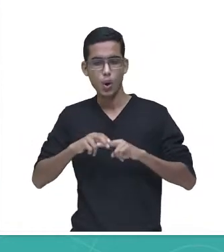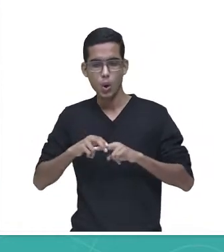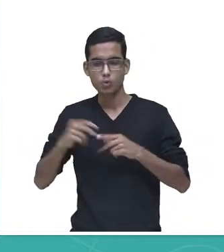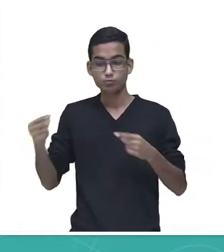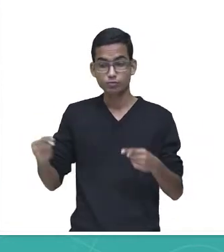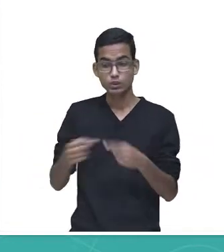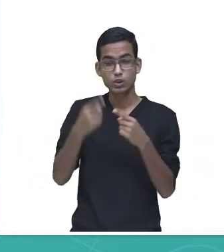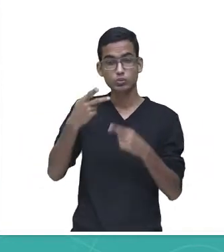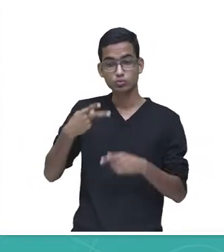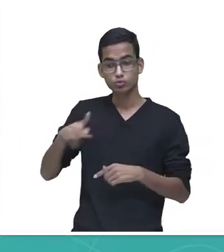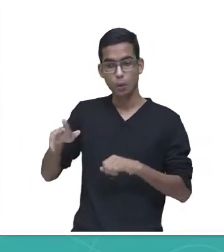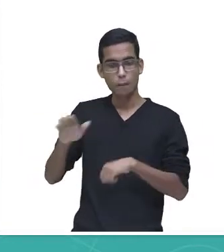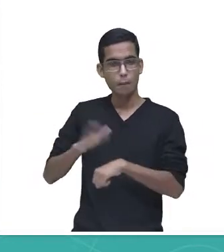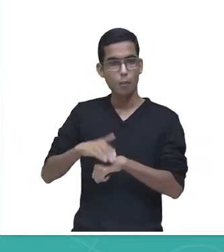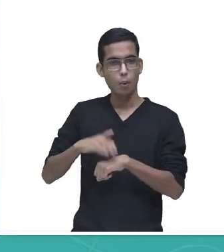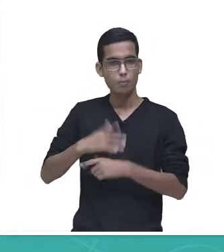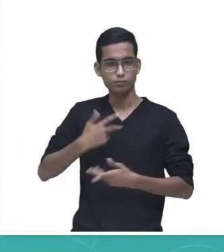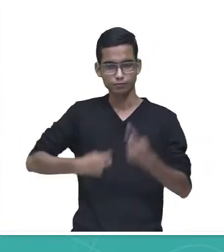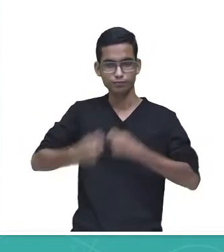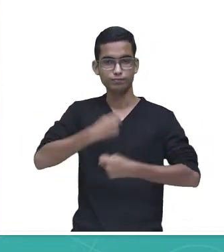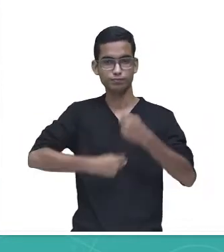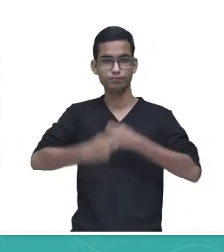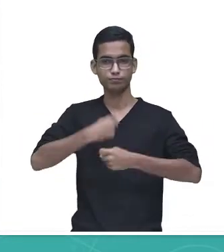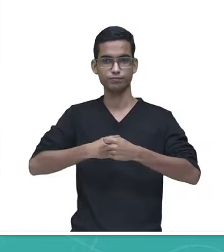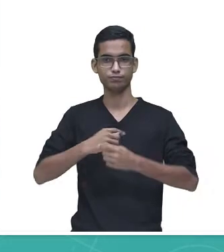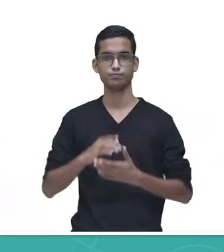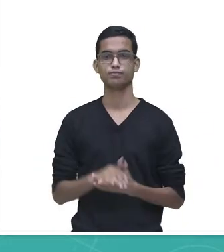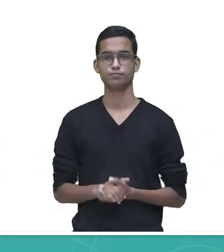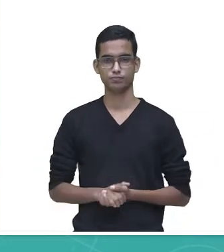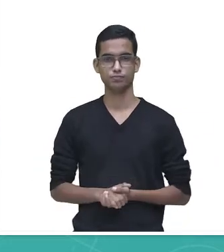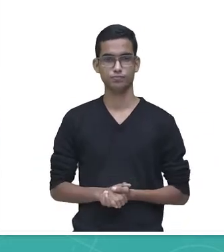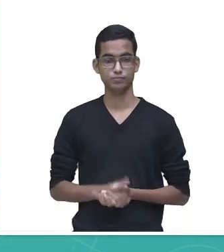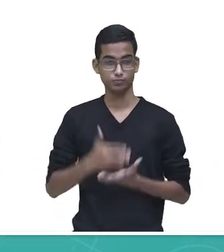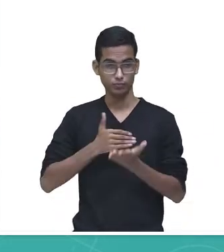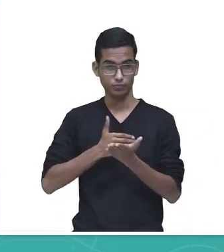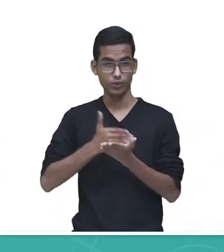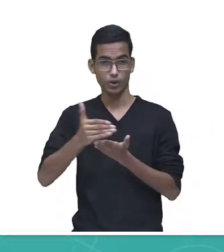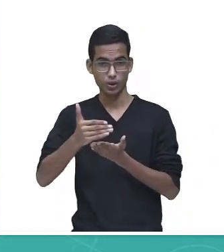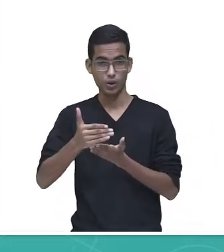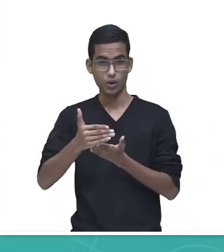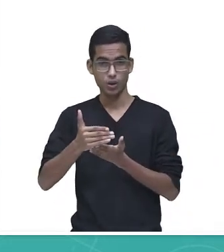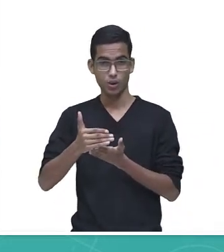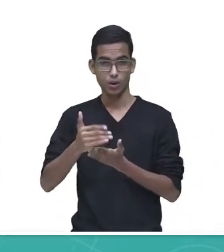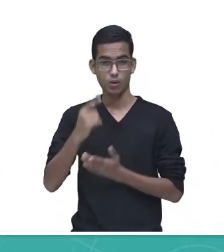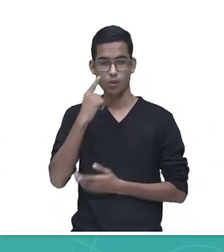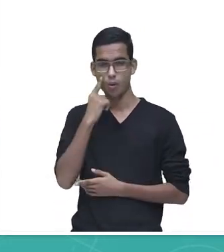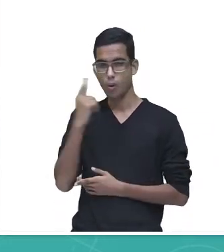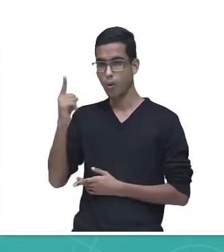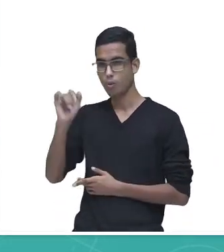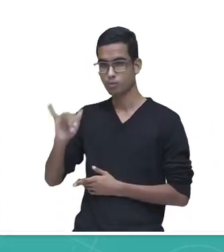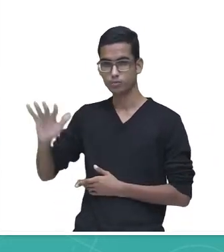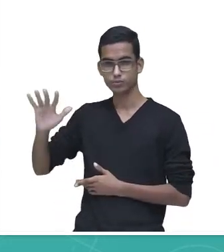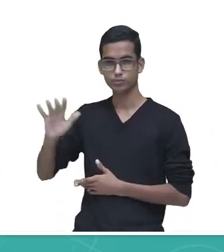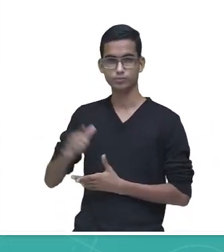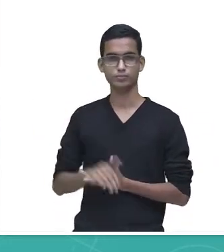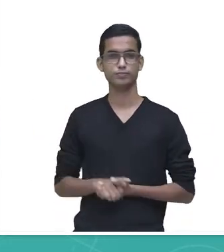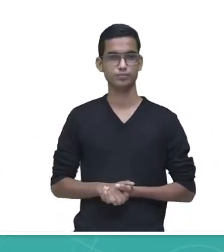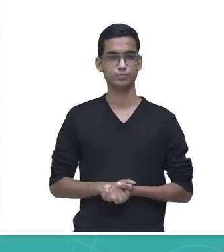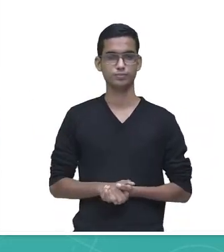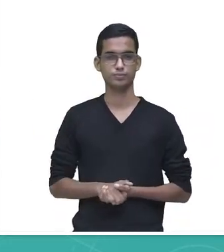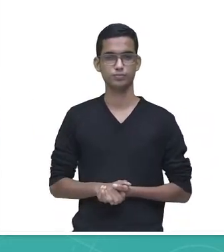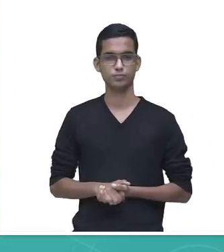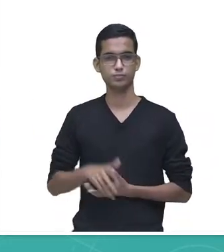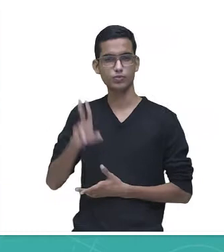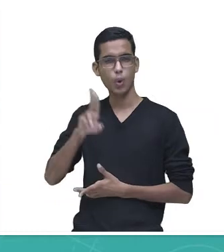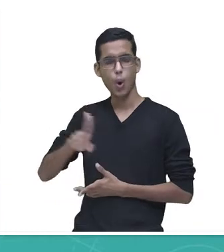a economia. Vamos lá, então? Começamos a partir dessa classificação que foi usada nos anos